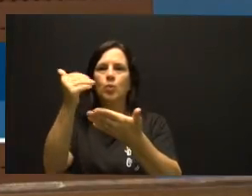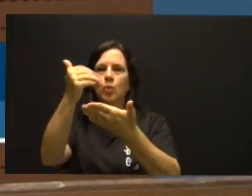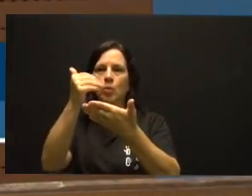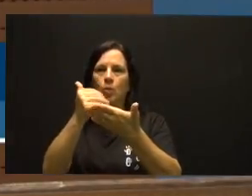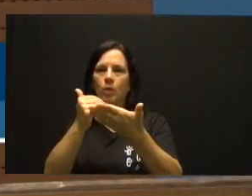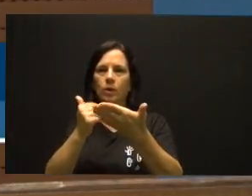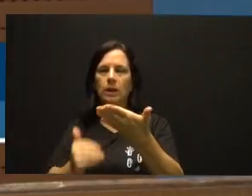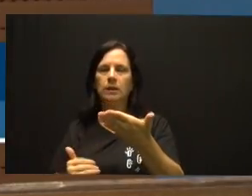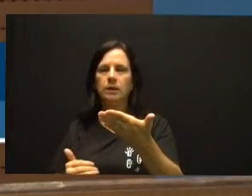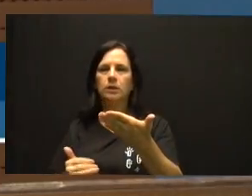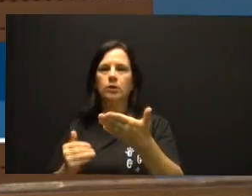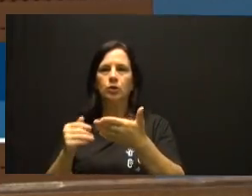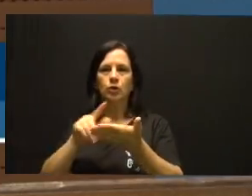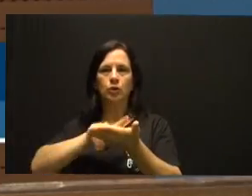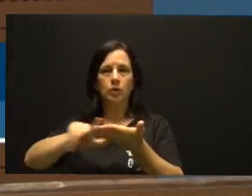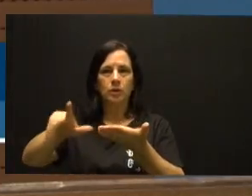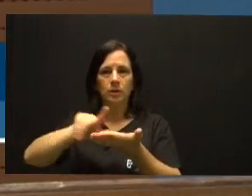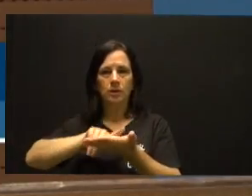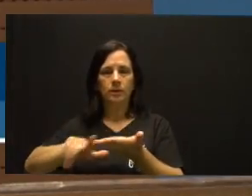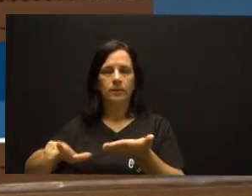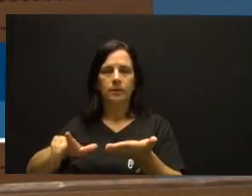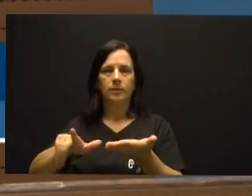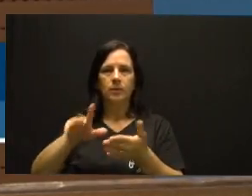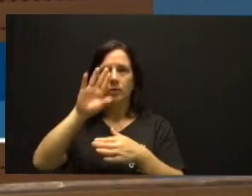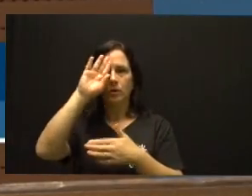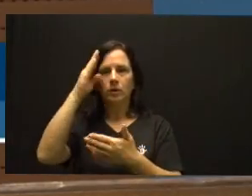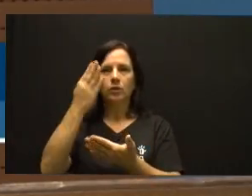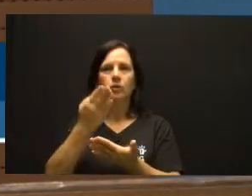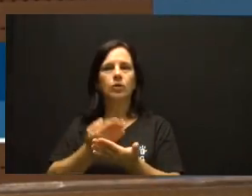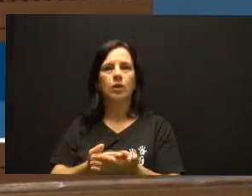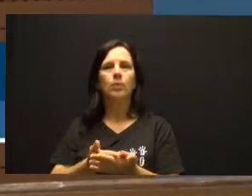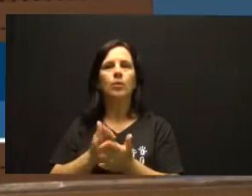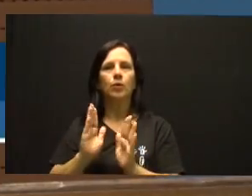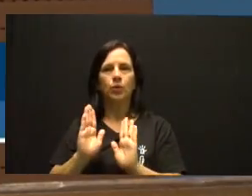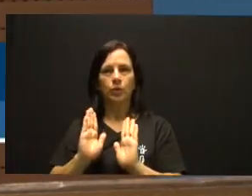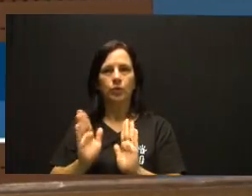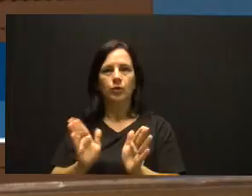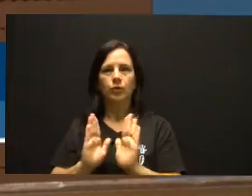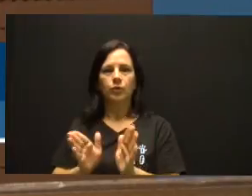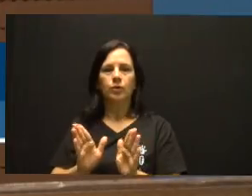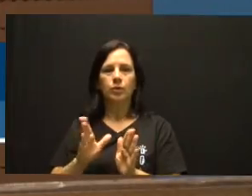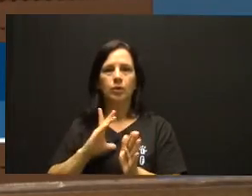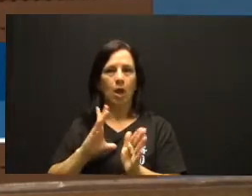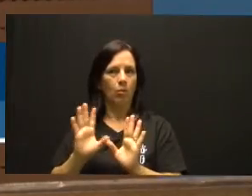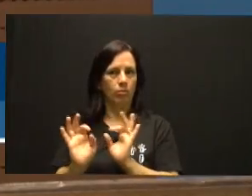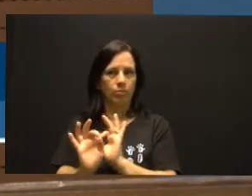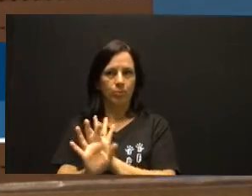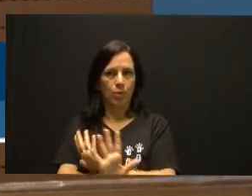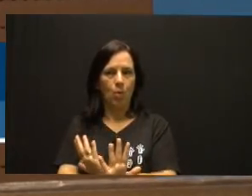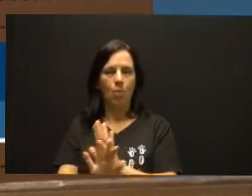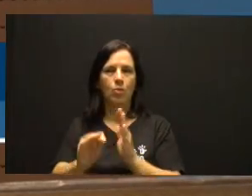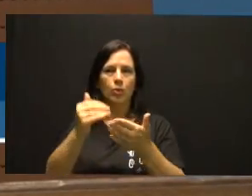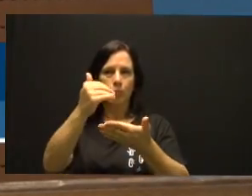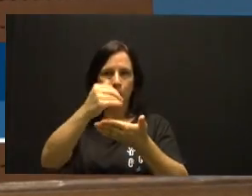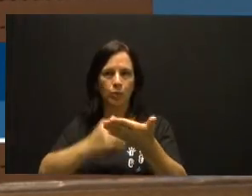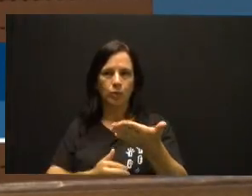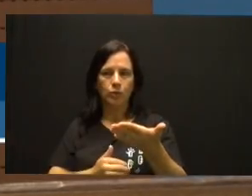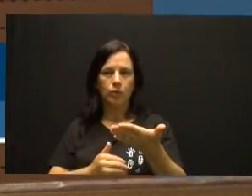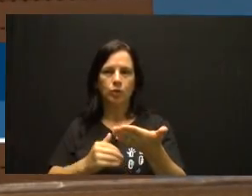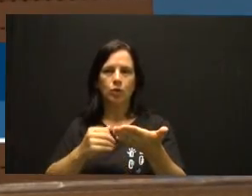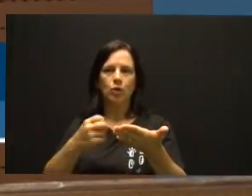será feito o desassoreamento dos rios de Cubatão. Acreditamos já que esse estudo deva estar pronto, porque a previsão